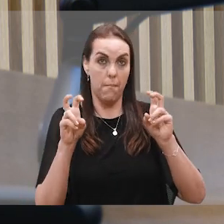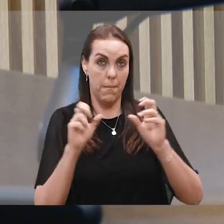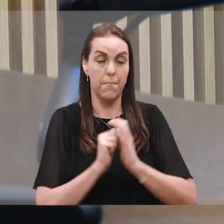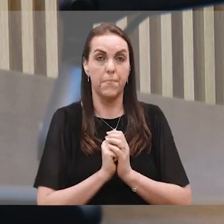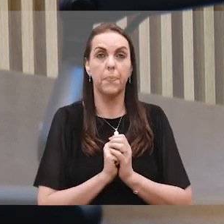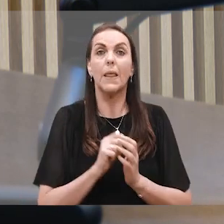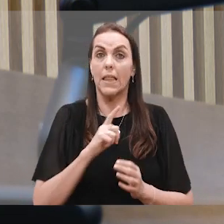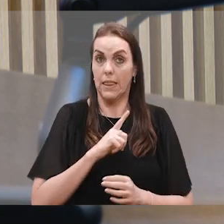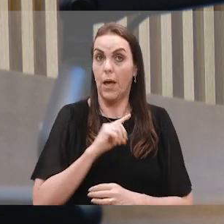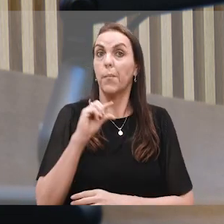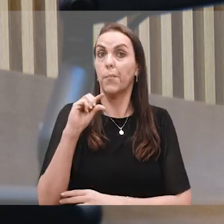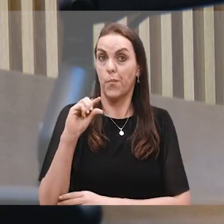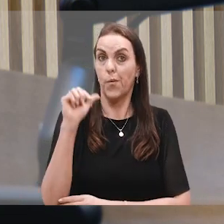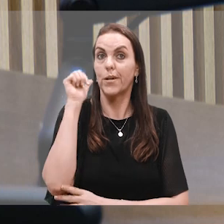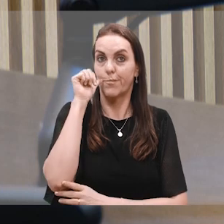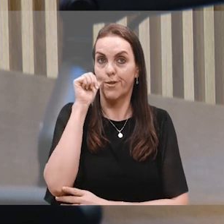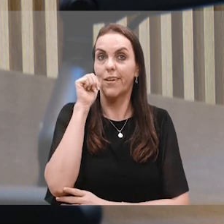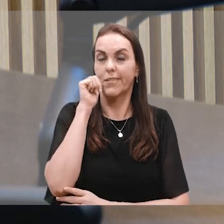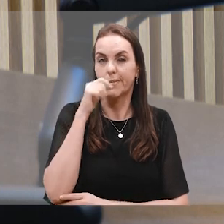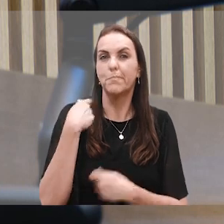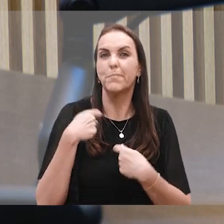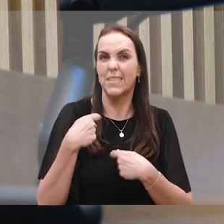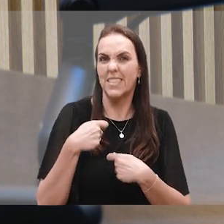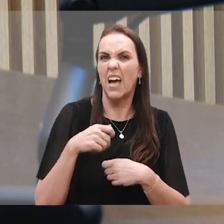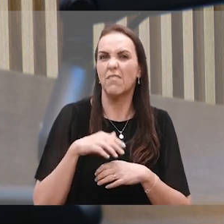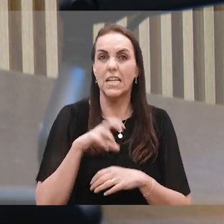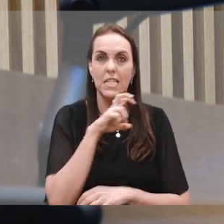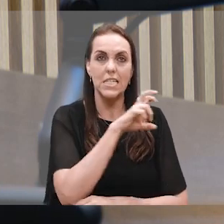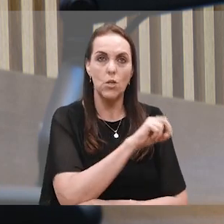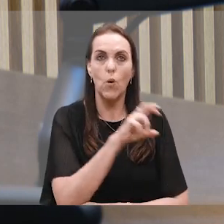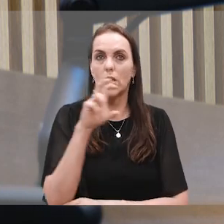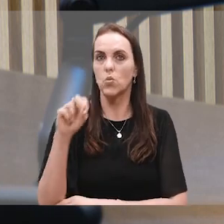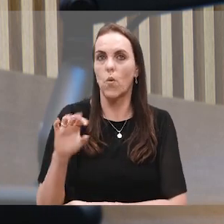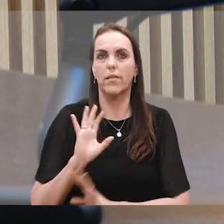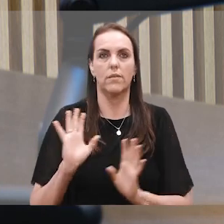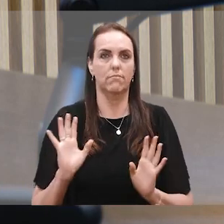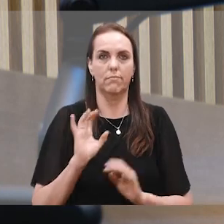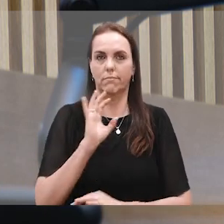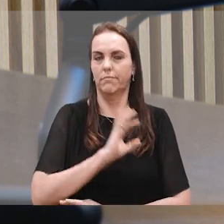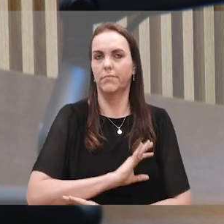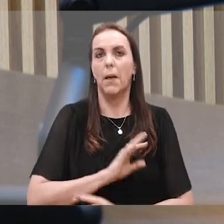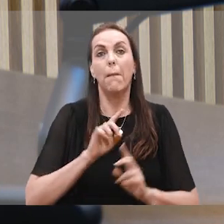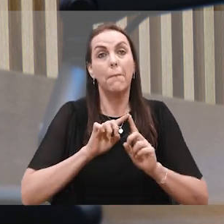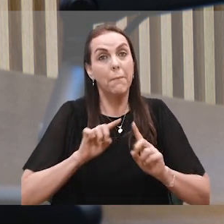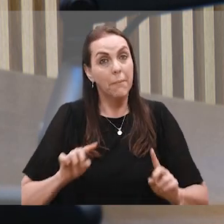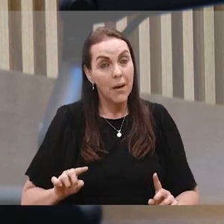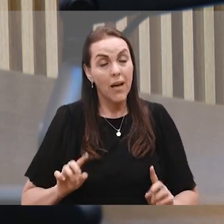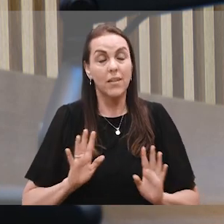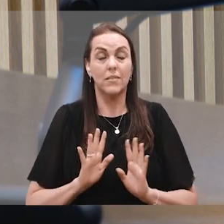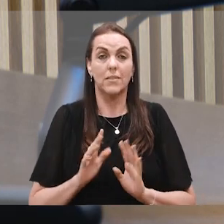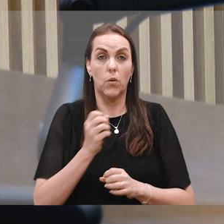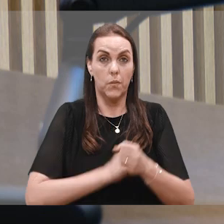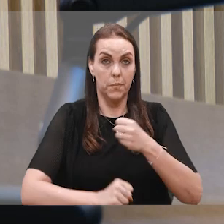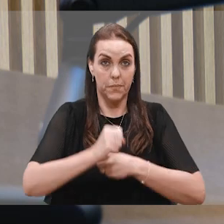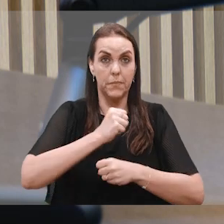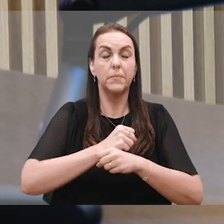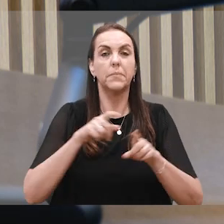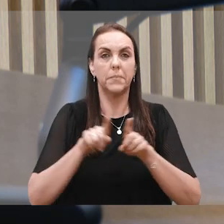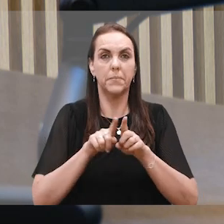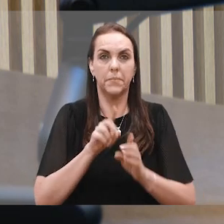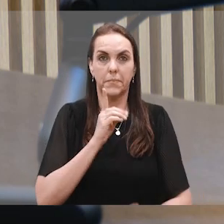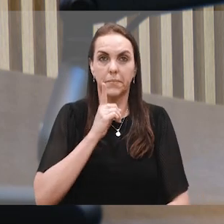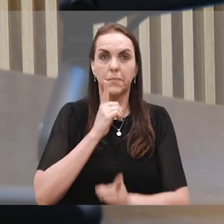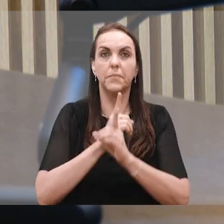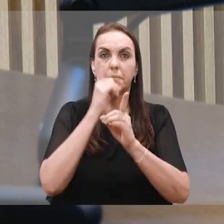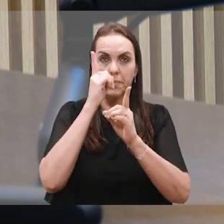Então, sim, são poucas ainda, né? O ideal seria 50%, 50%, mas o ano passado também eu